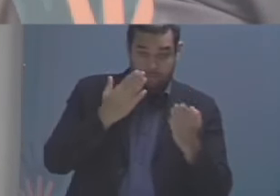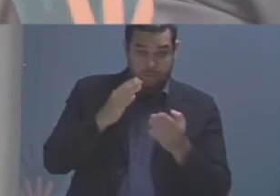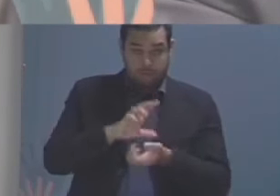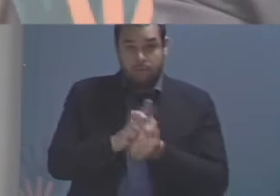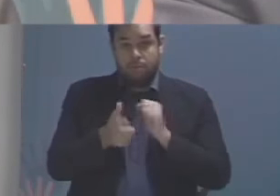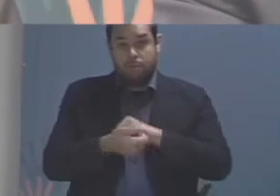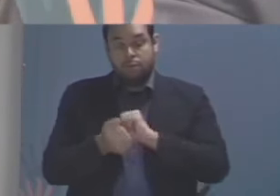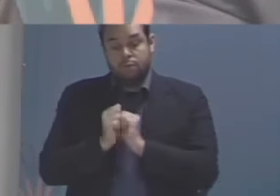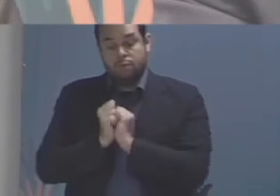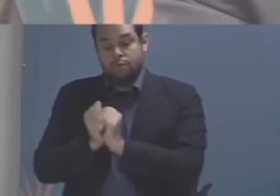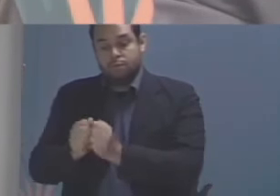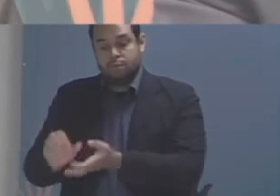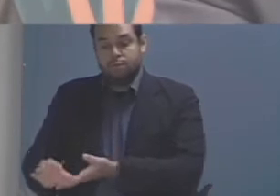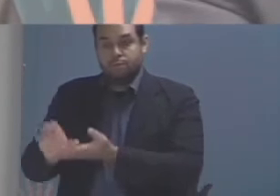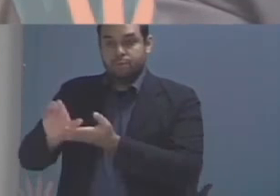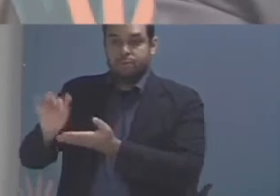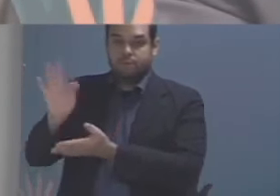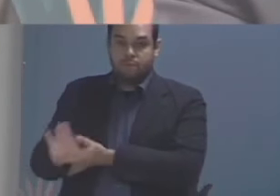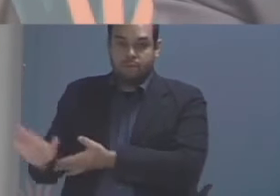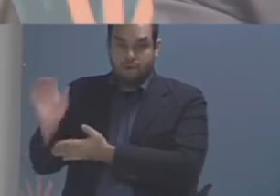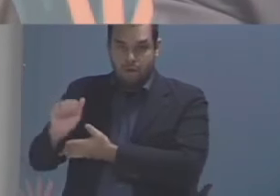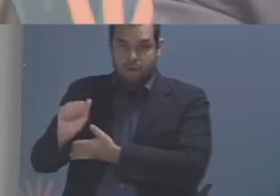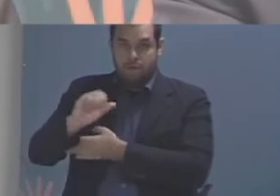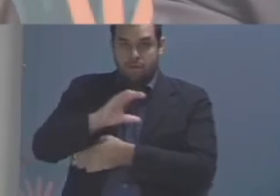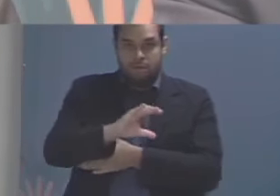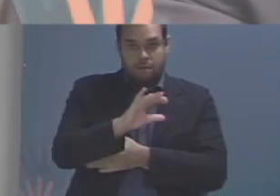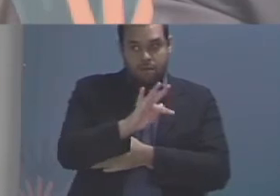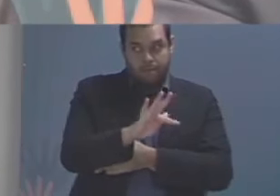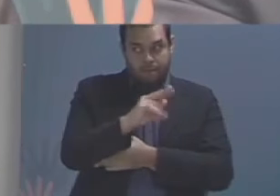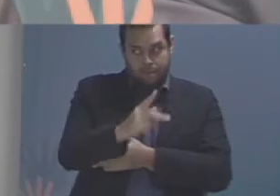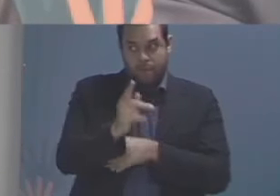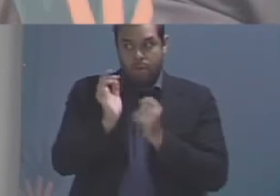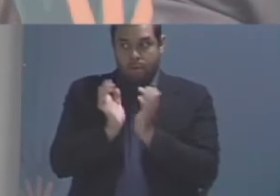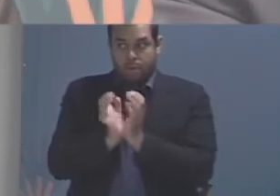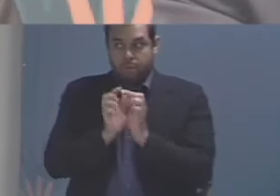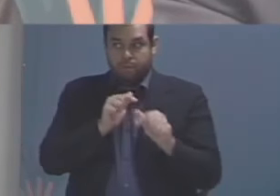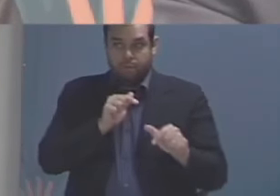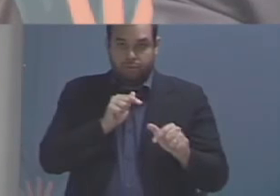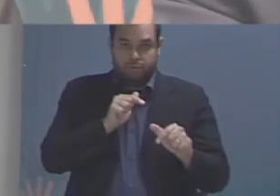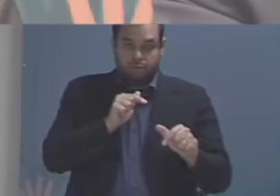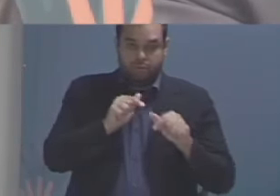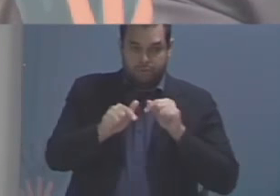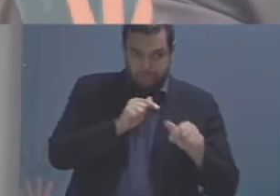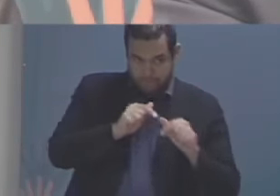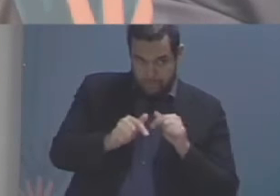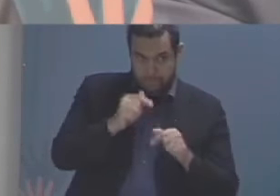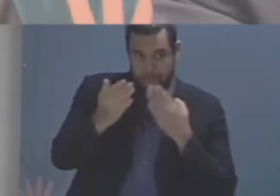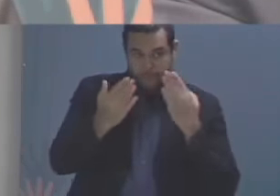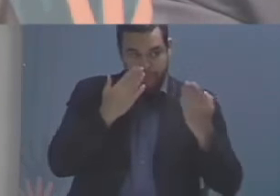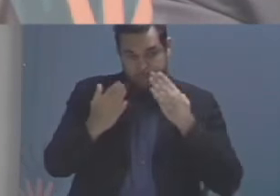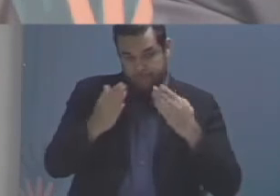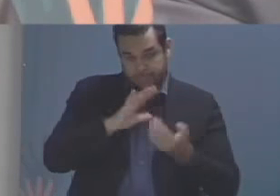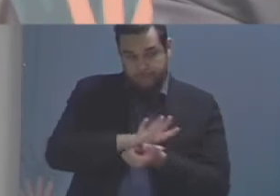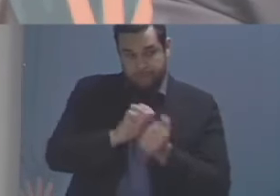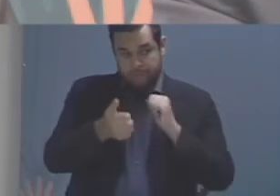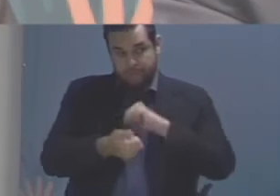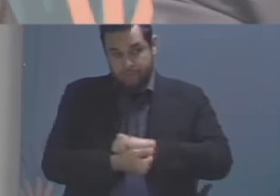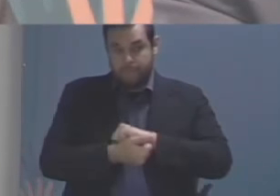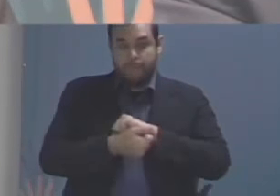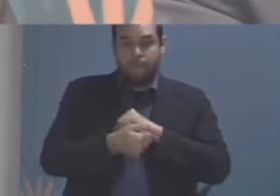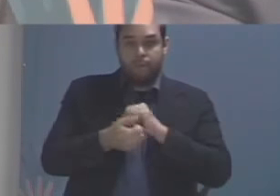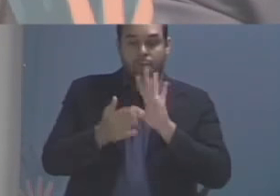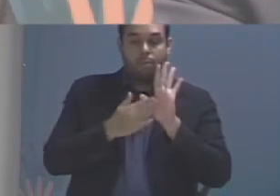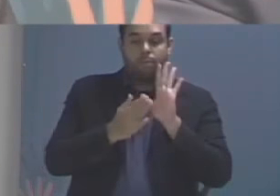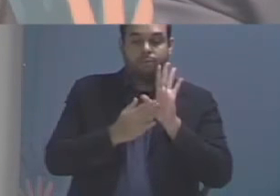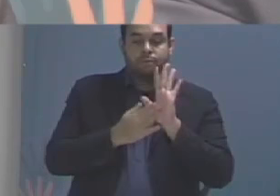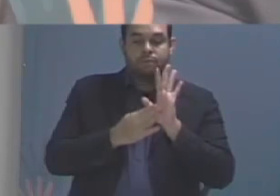conselhos regionais, e o CFP e o grupo de trabalho da APAF, da Psicologia do Esporte, propuseram um censo com o objetivo